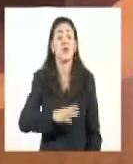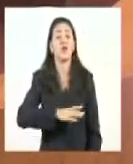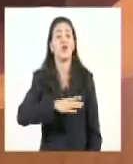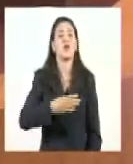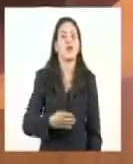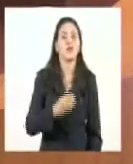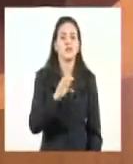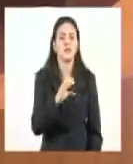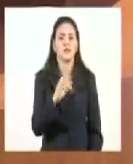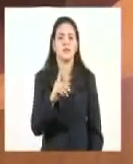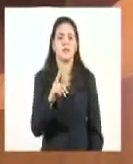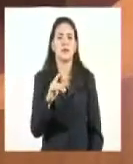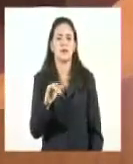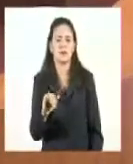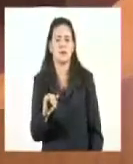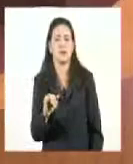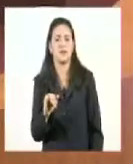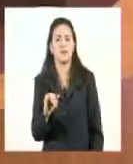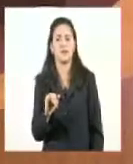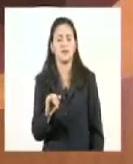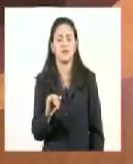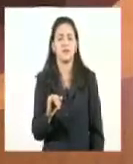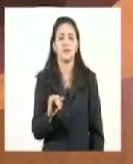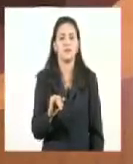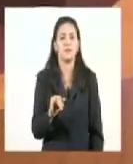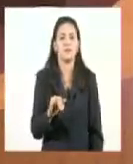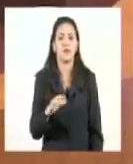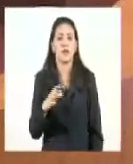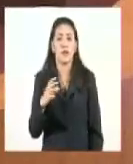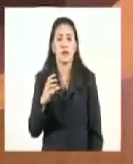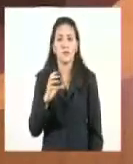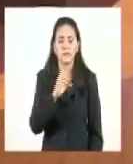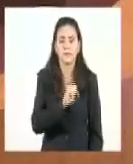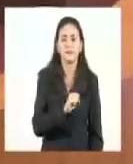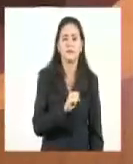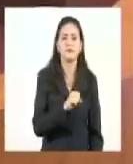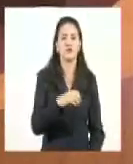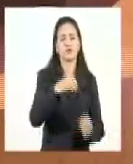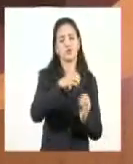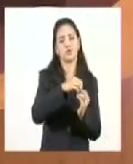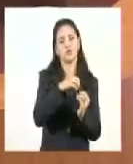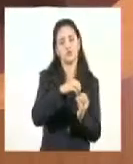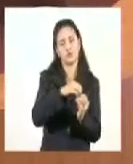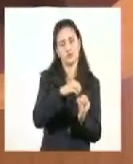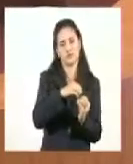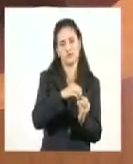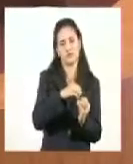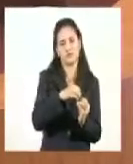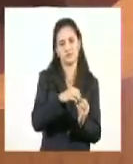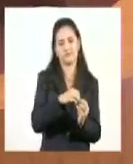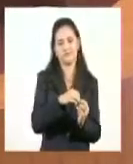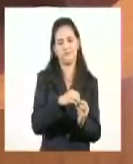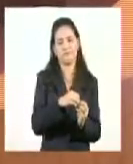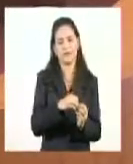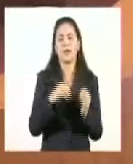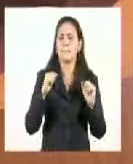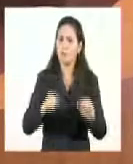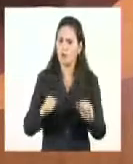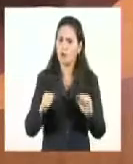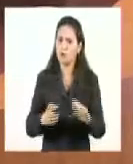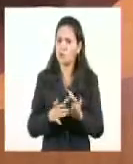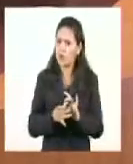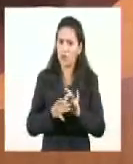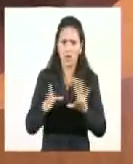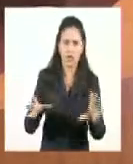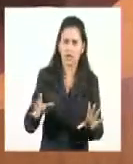para resolver e ver a questão do Detran. Podem fazer à vontade